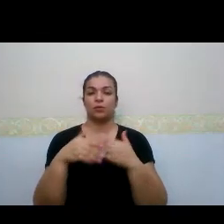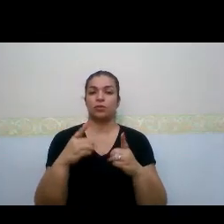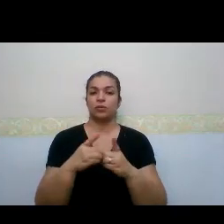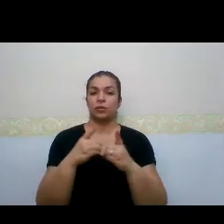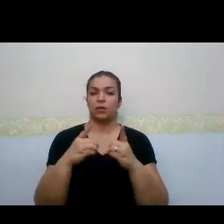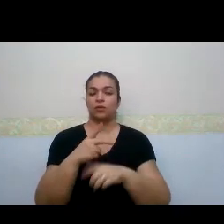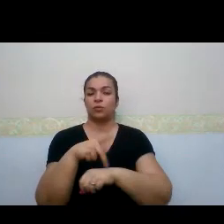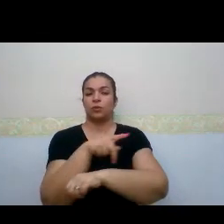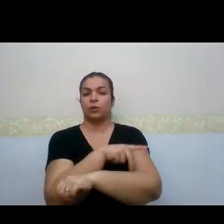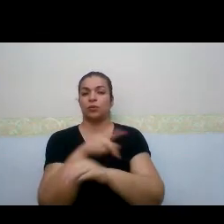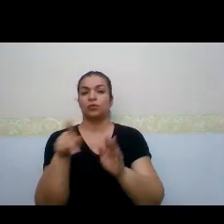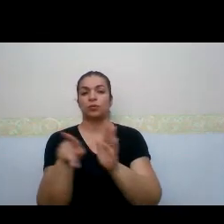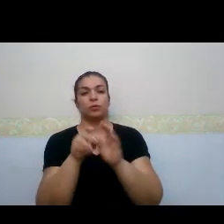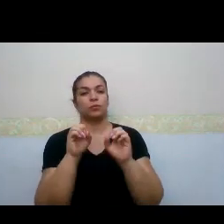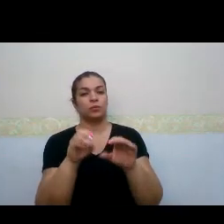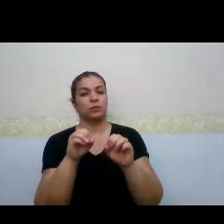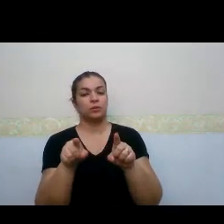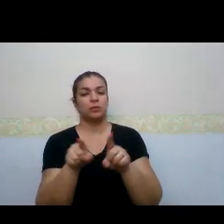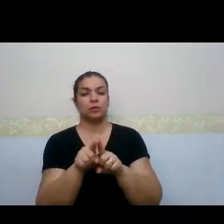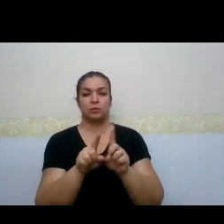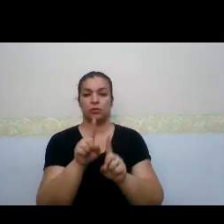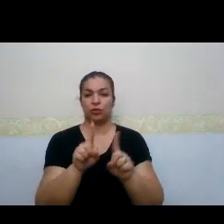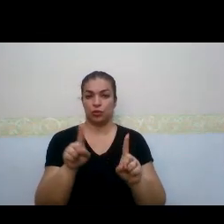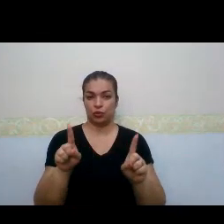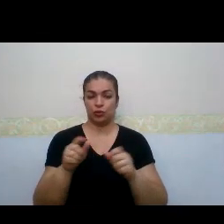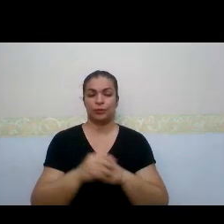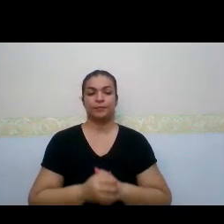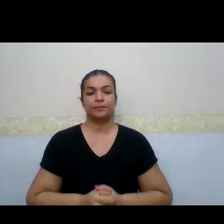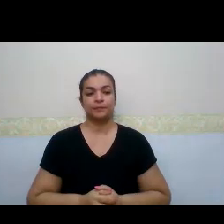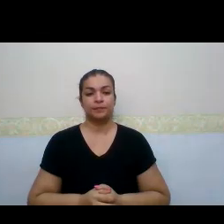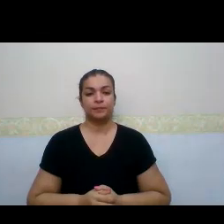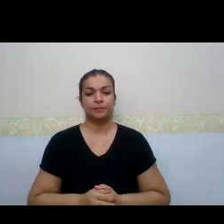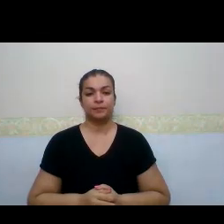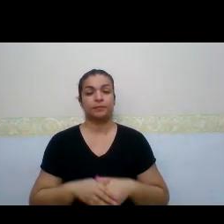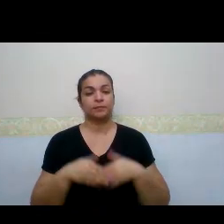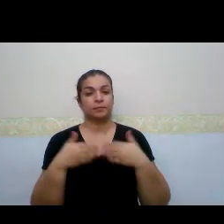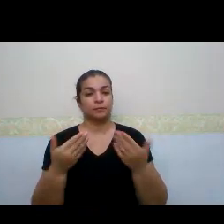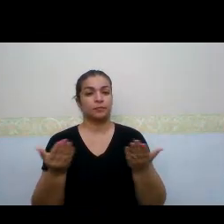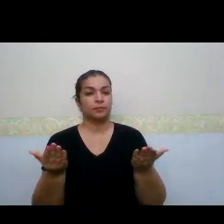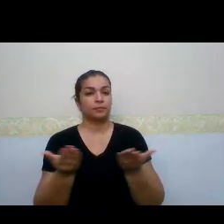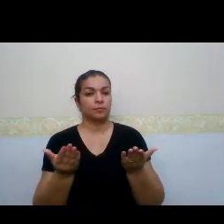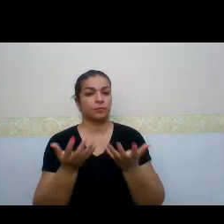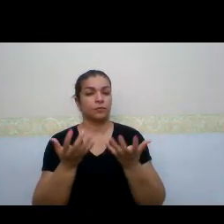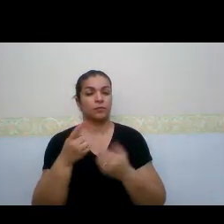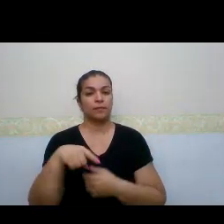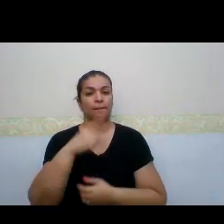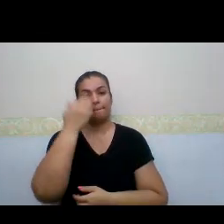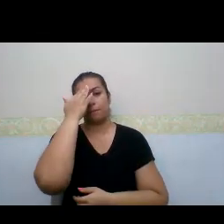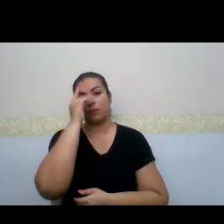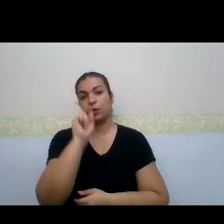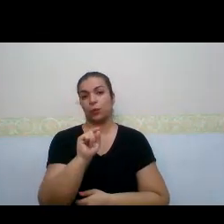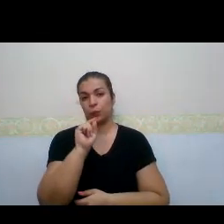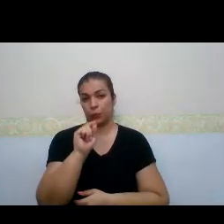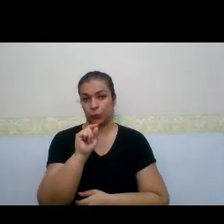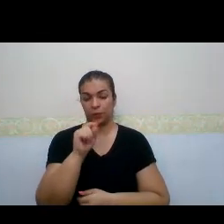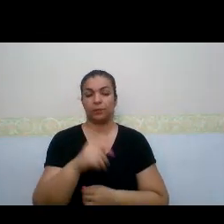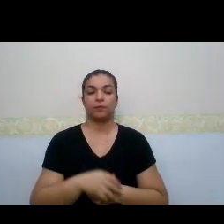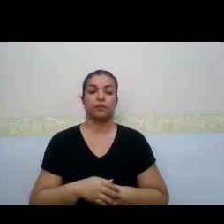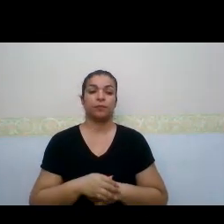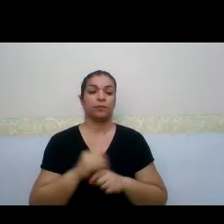ensino de estatística. Então, nesse momento, eu quero que vocês entendam o seguinte: a didática,